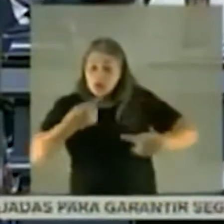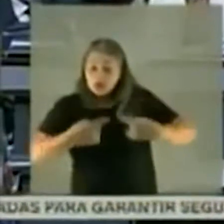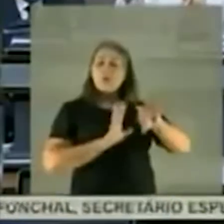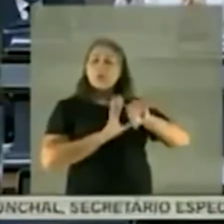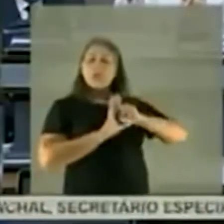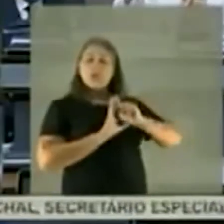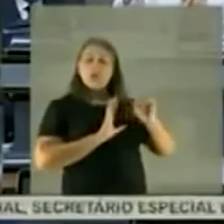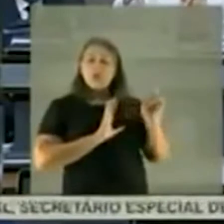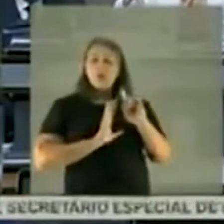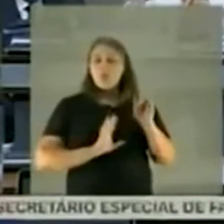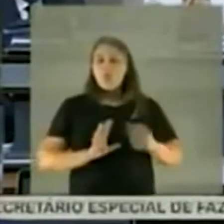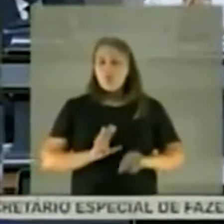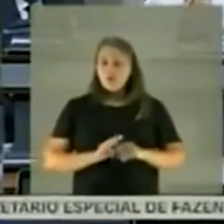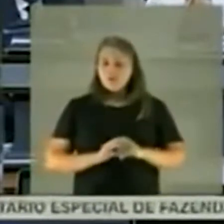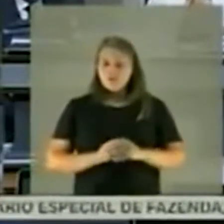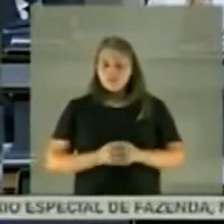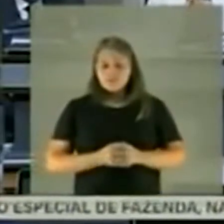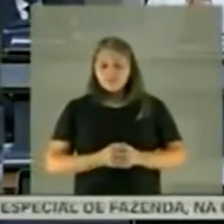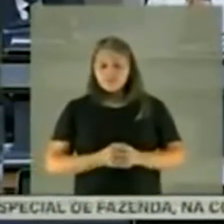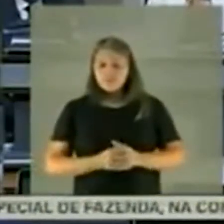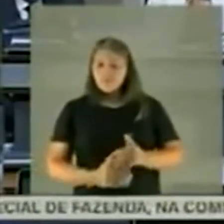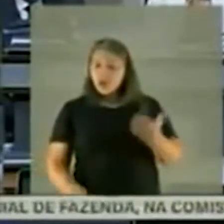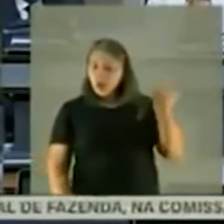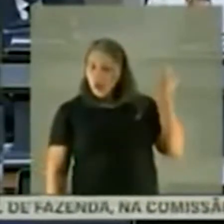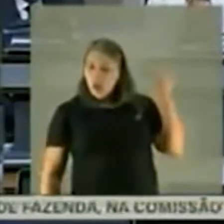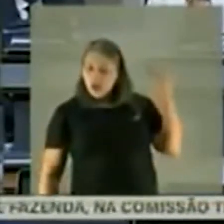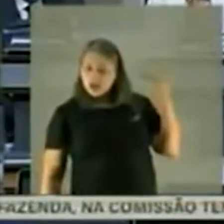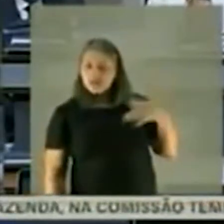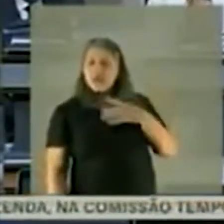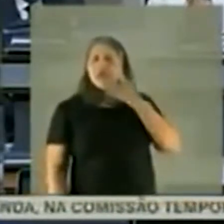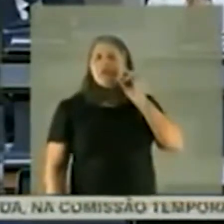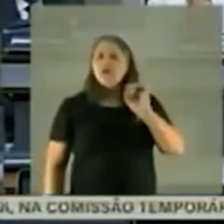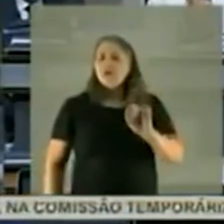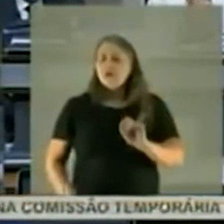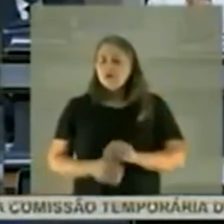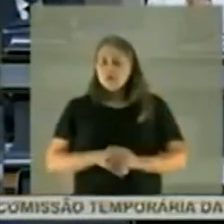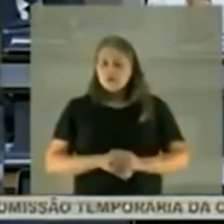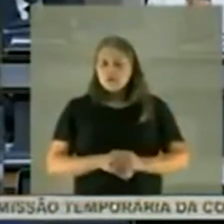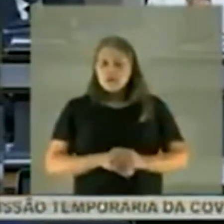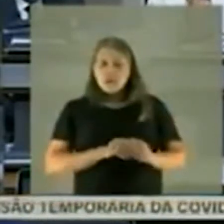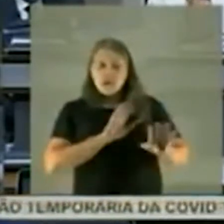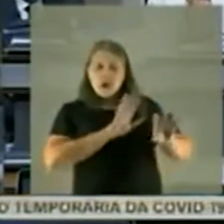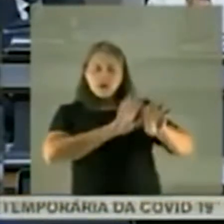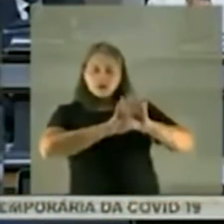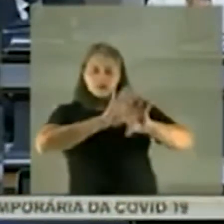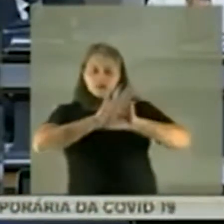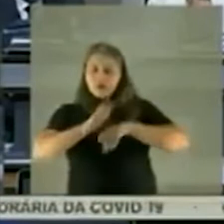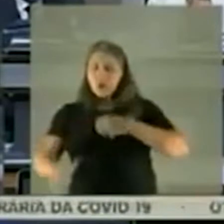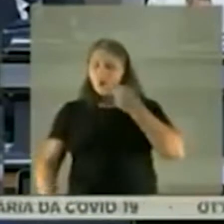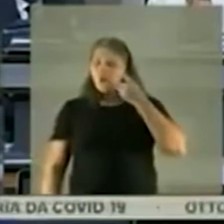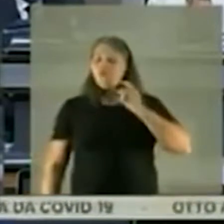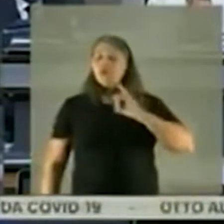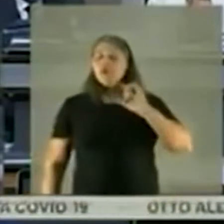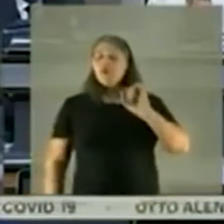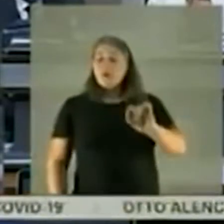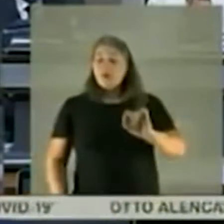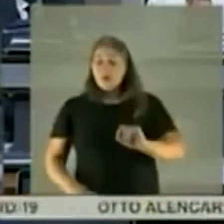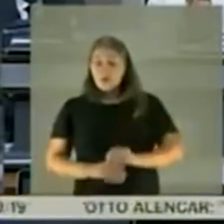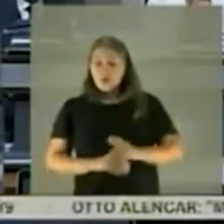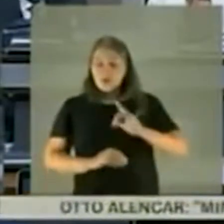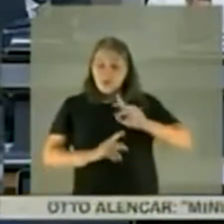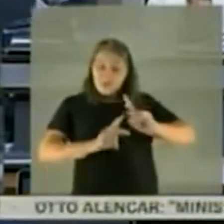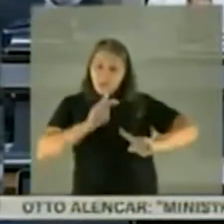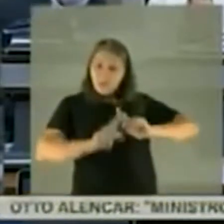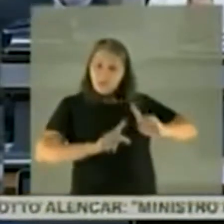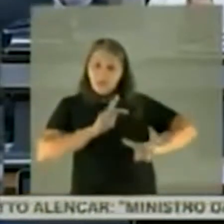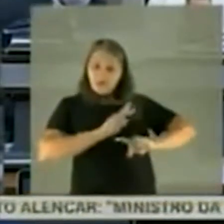pertinente. Então, naquele momento, vossa senhoria esperava que a infecção natural levasse a